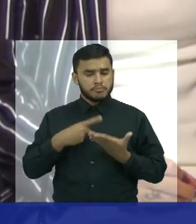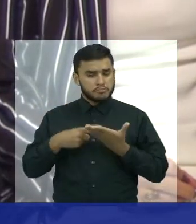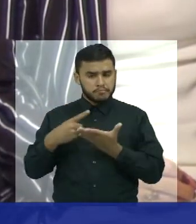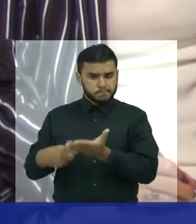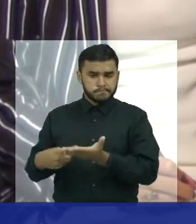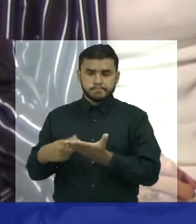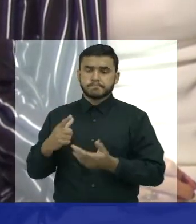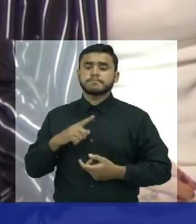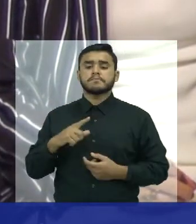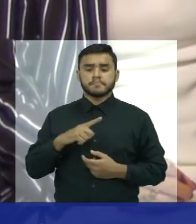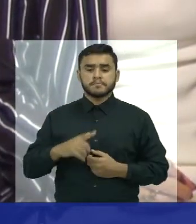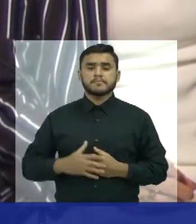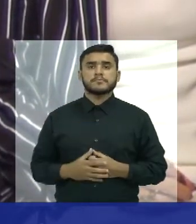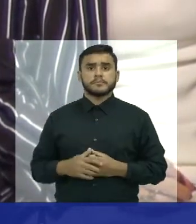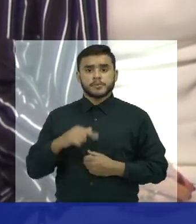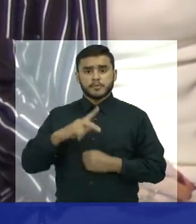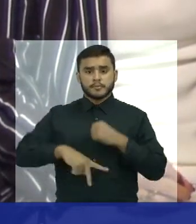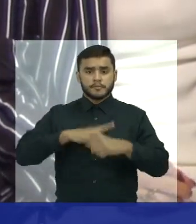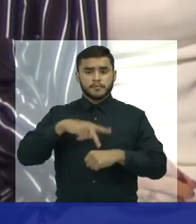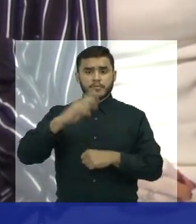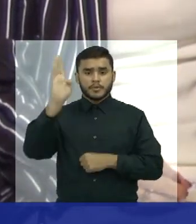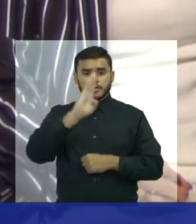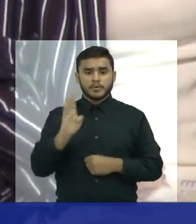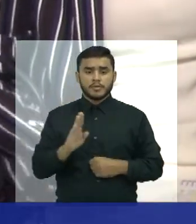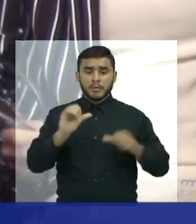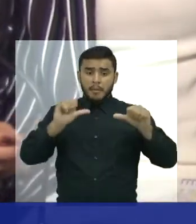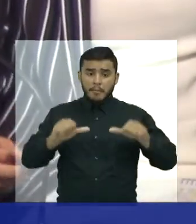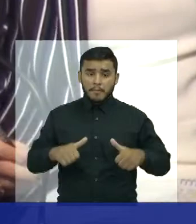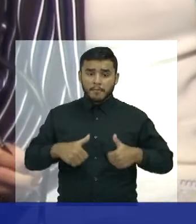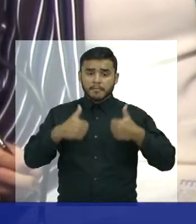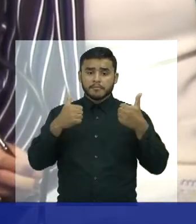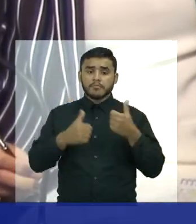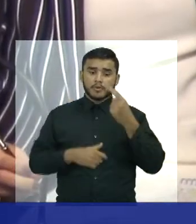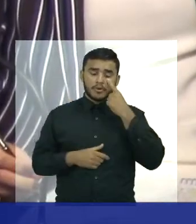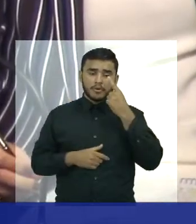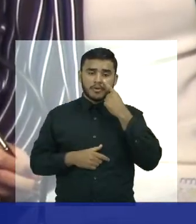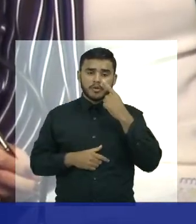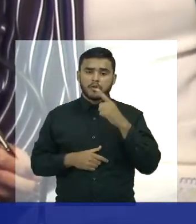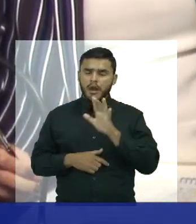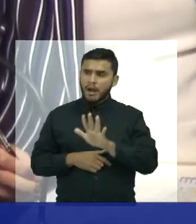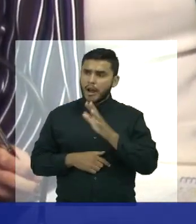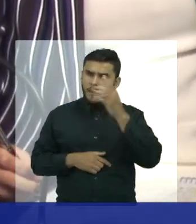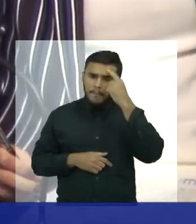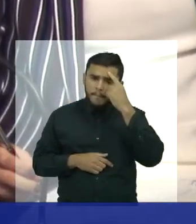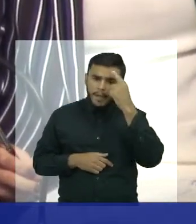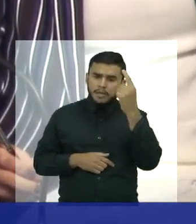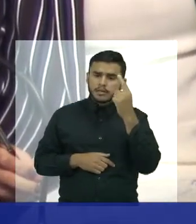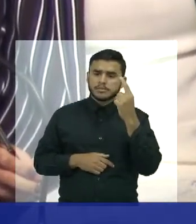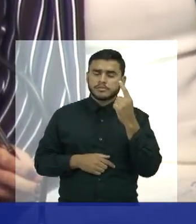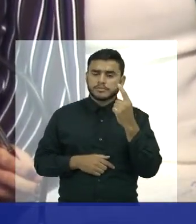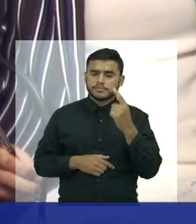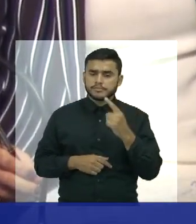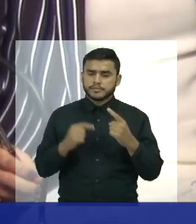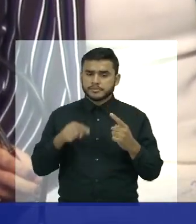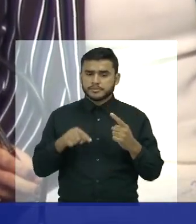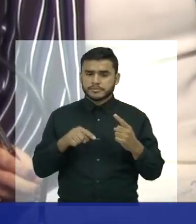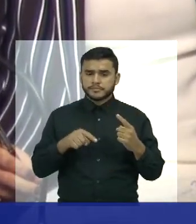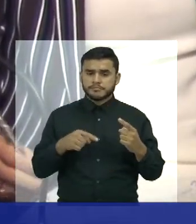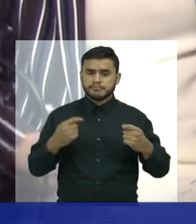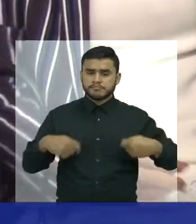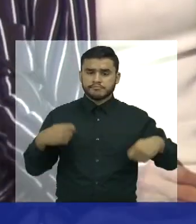fato, um país melhor, uma cidade melhor, não vem a partir de um país mais